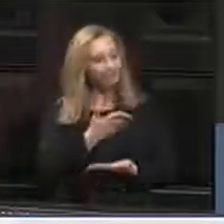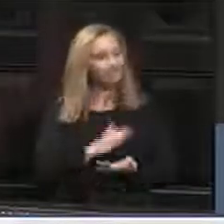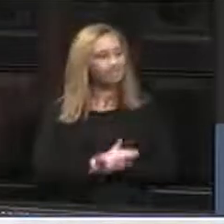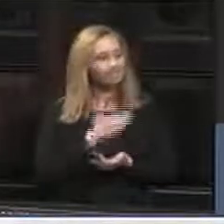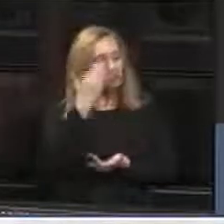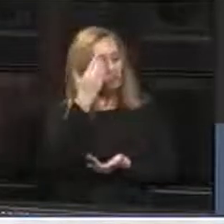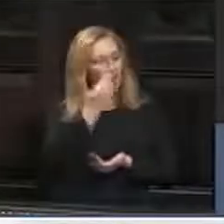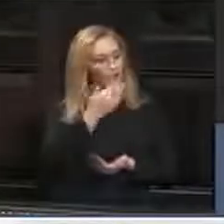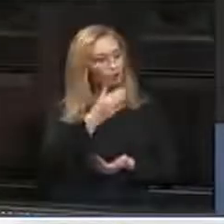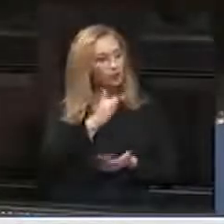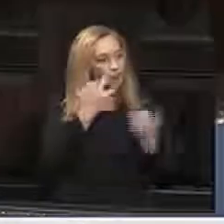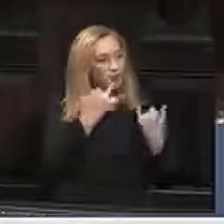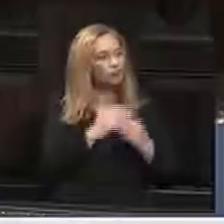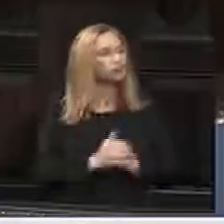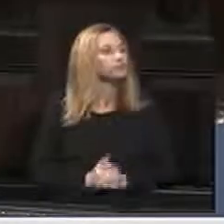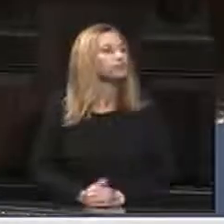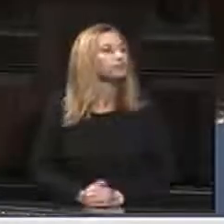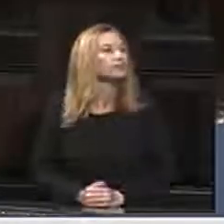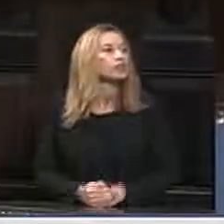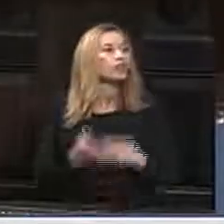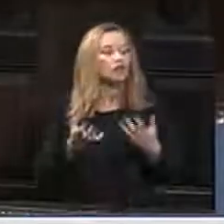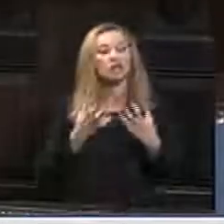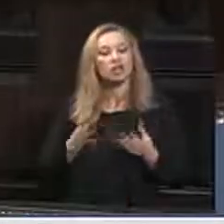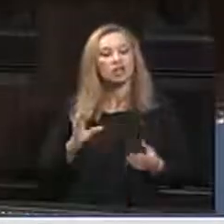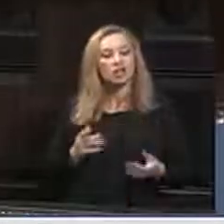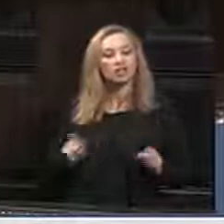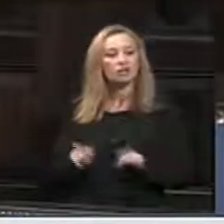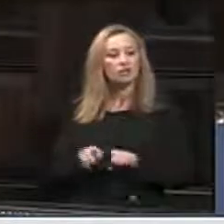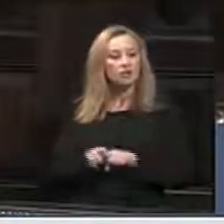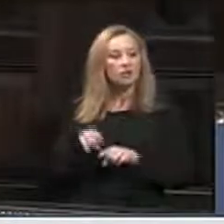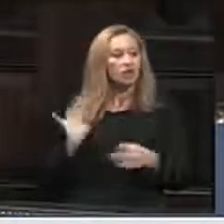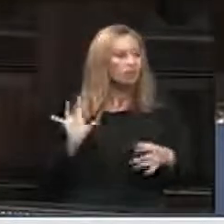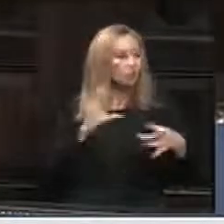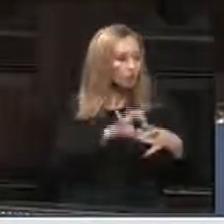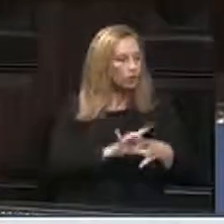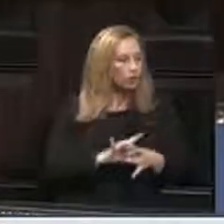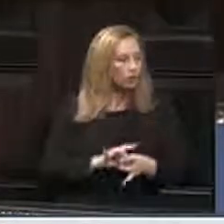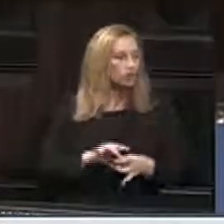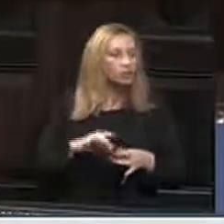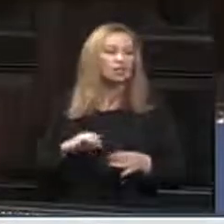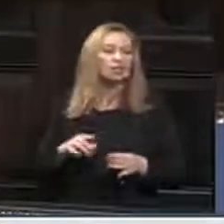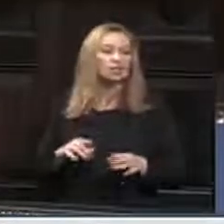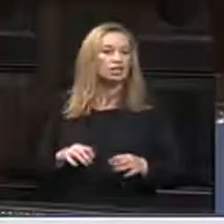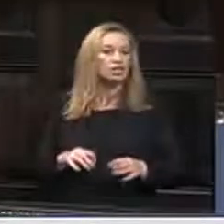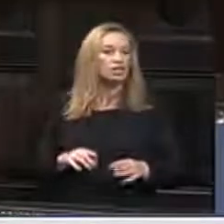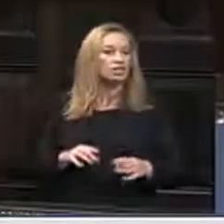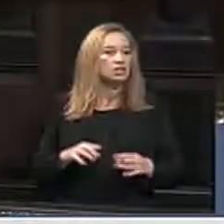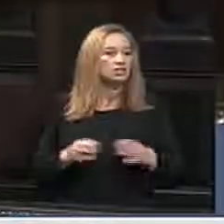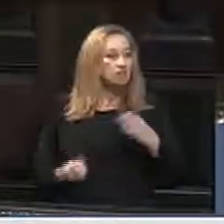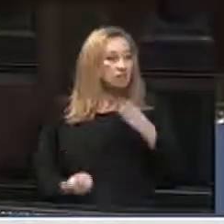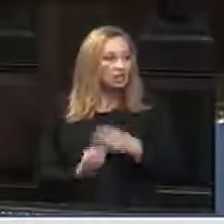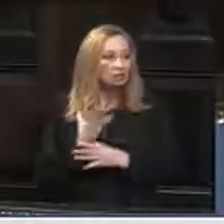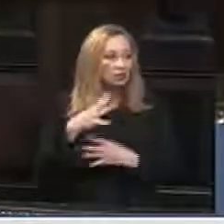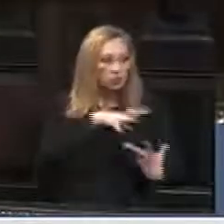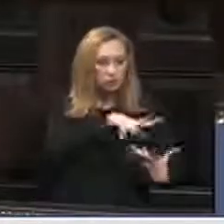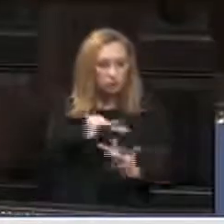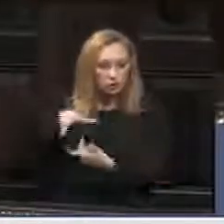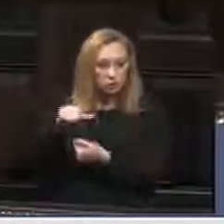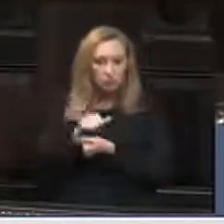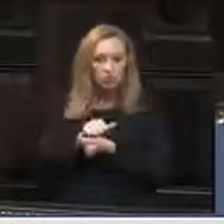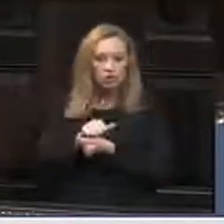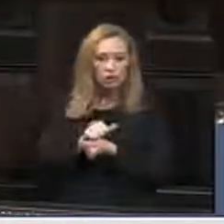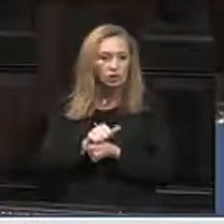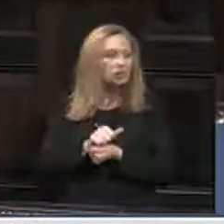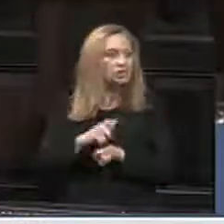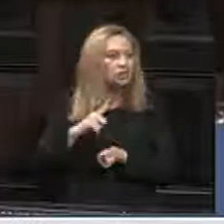de Vossa Excelência. Eu queria só acrescentar que, por exemplo, desde que mundo é mundo, que realmente os espaços das